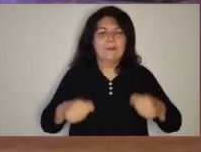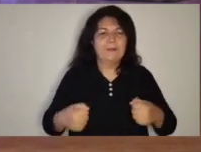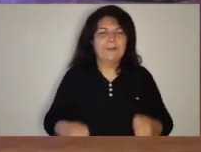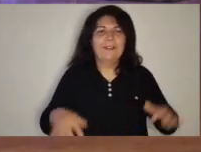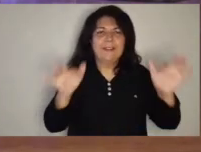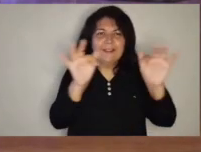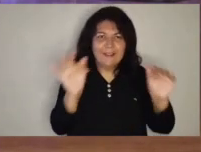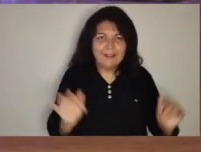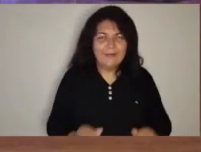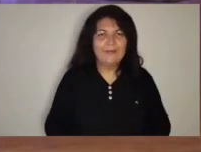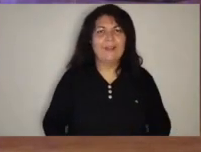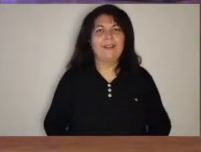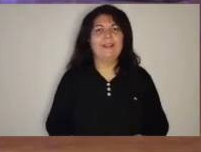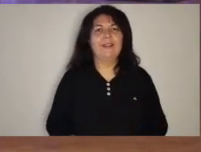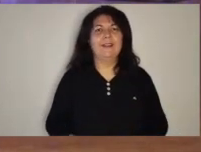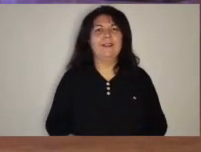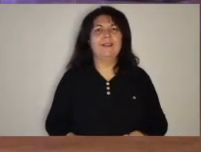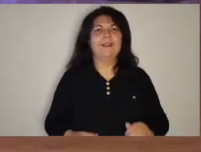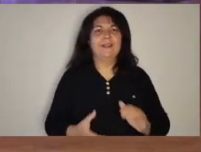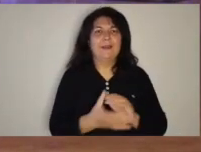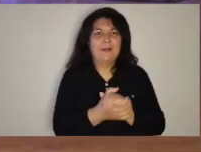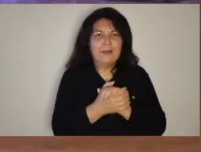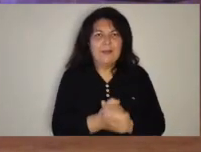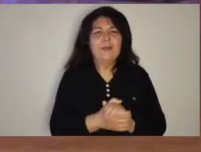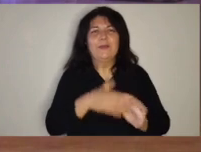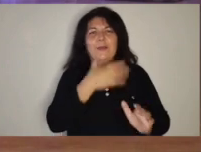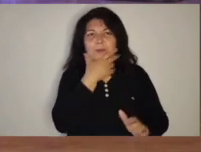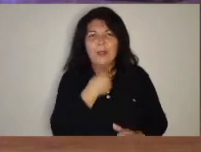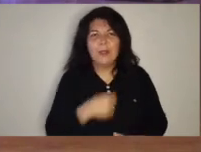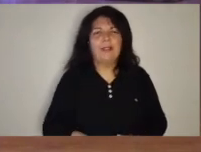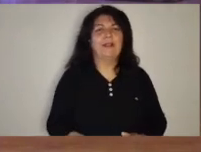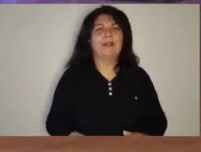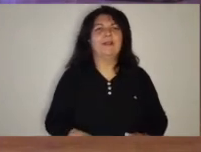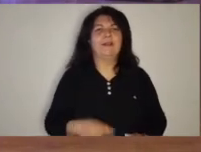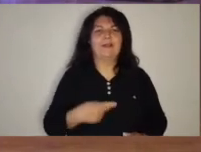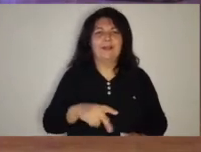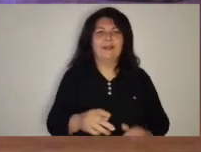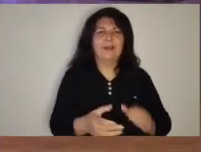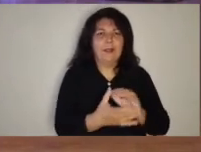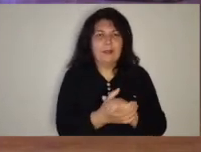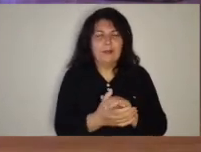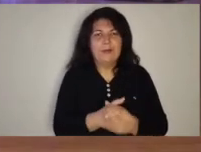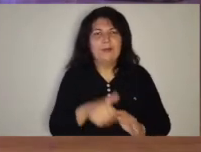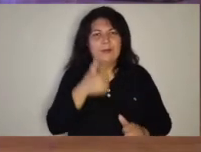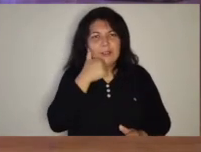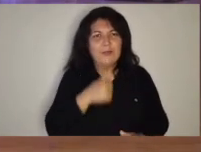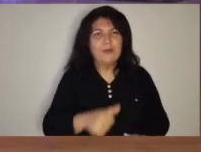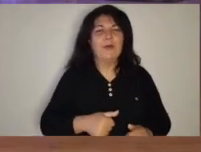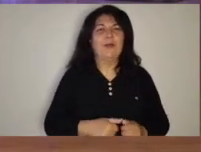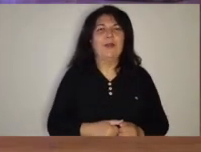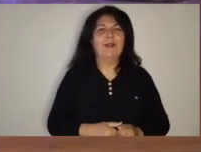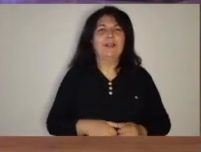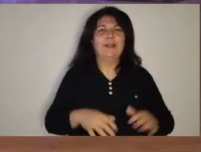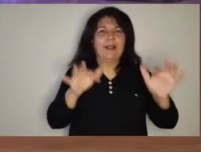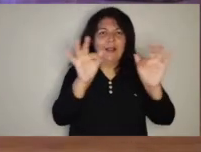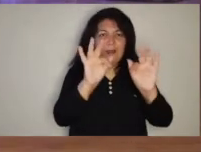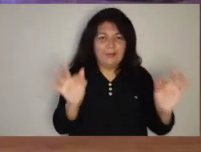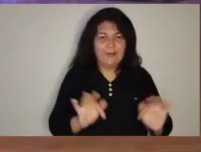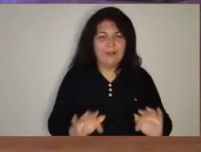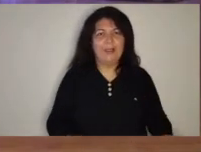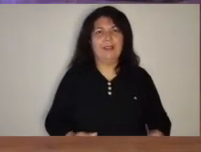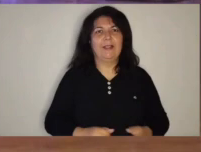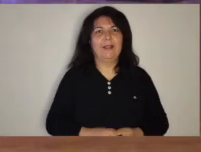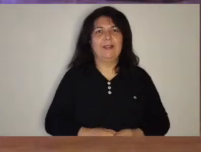teu maridão, com a tua esposa. Seja feliz. Está entendendo? Estão